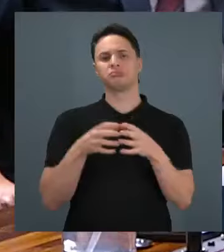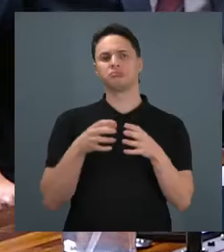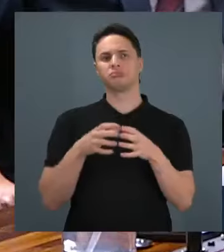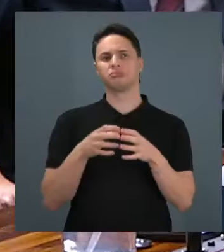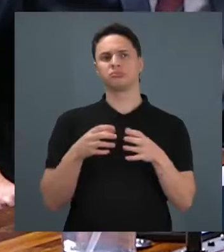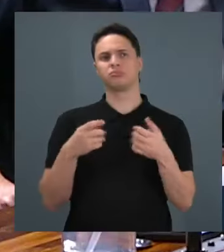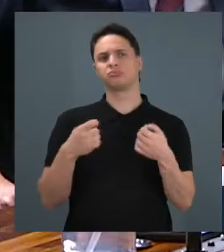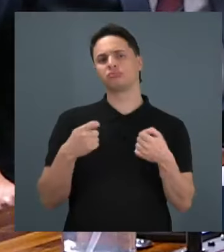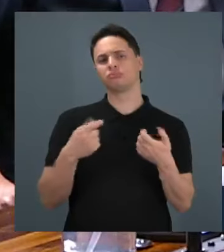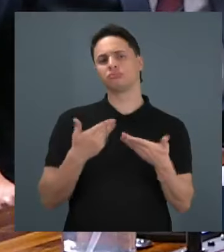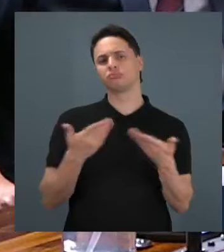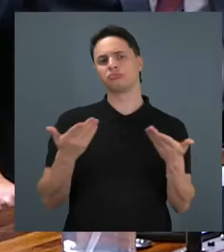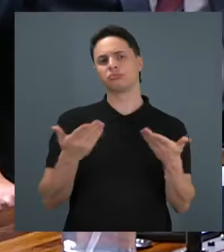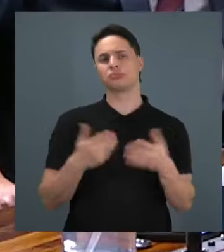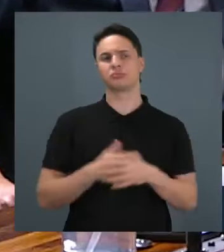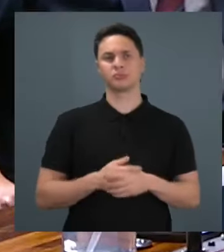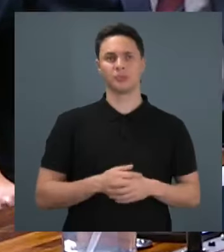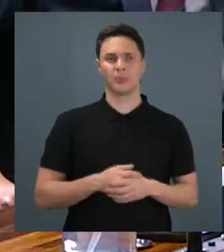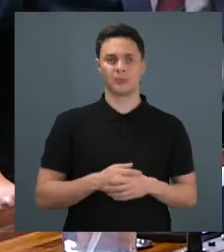sendo excepcionalizado aí?